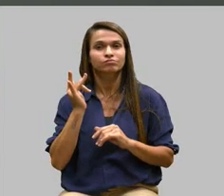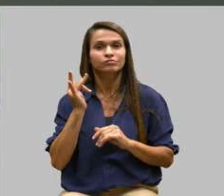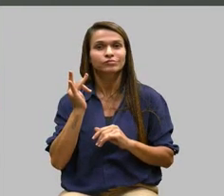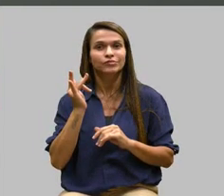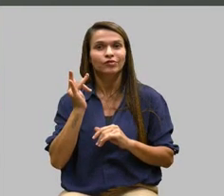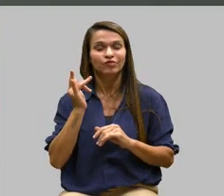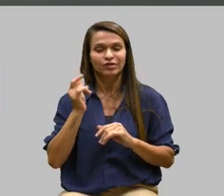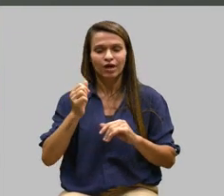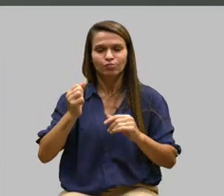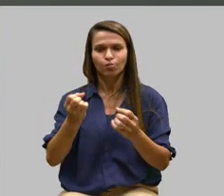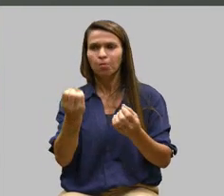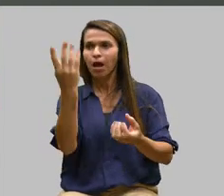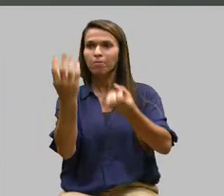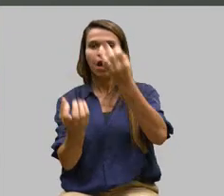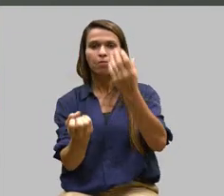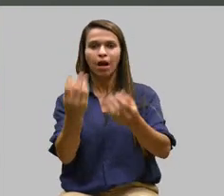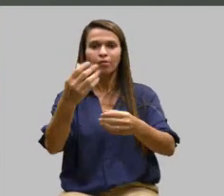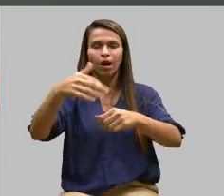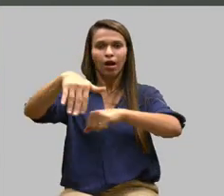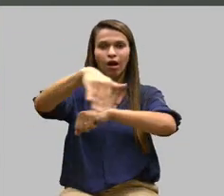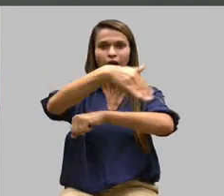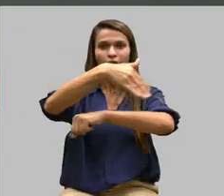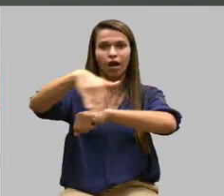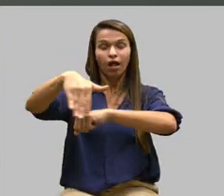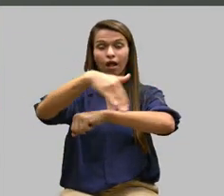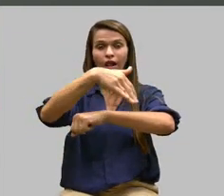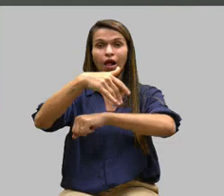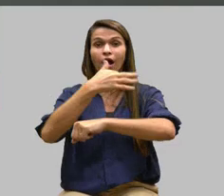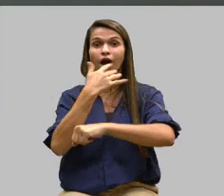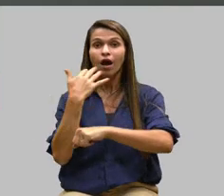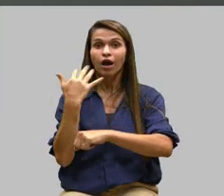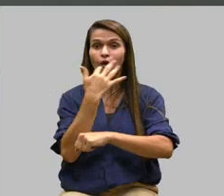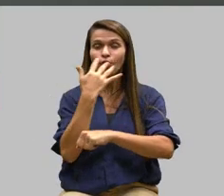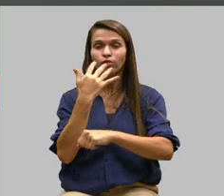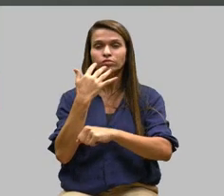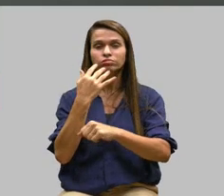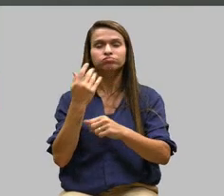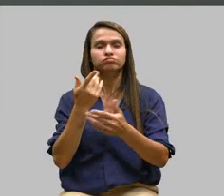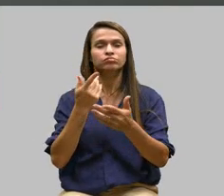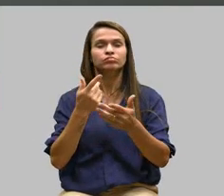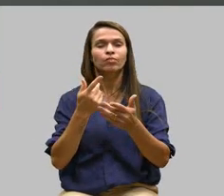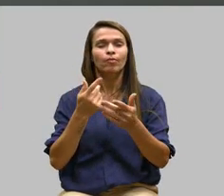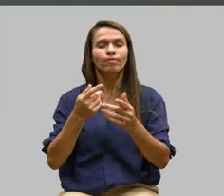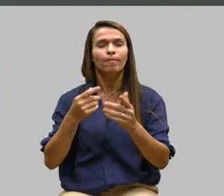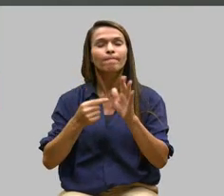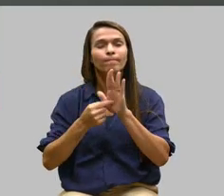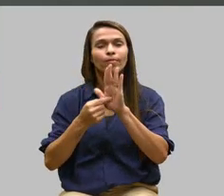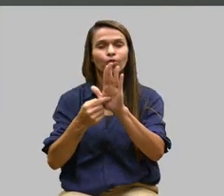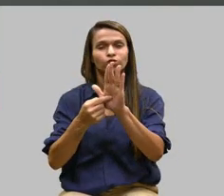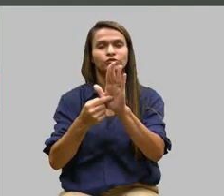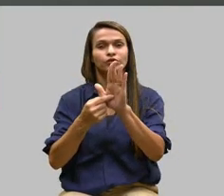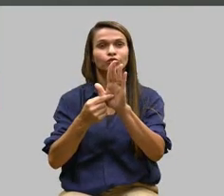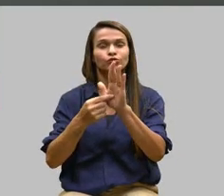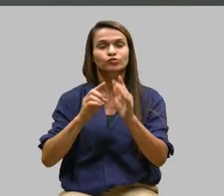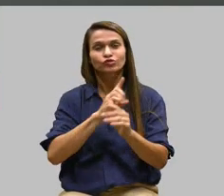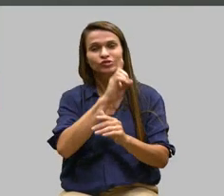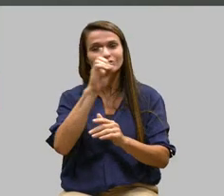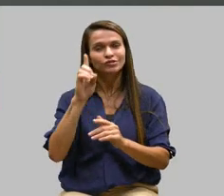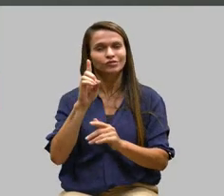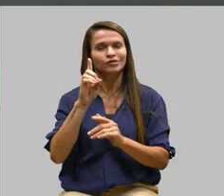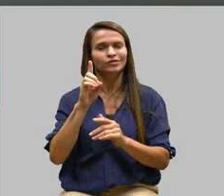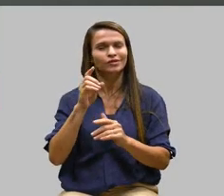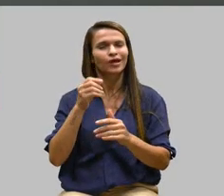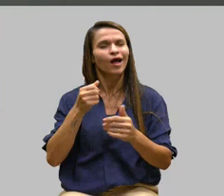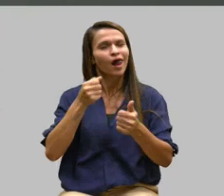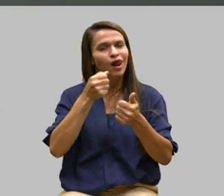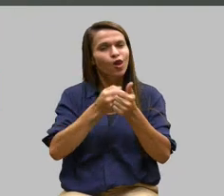fachada na cor que simboliza o dia nacional de luta para que a gente chame a